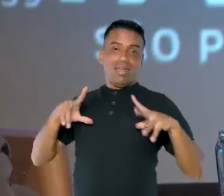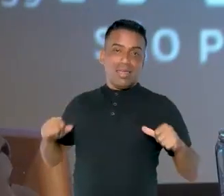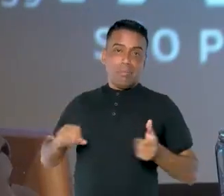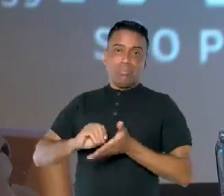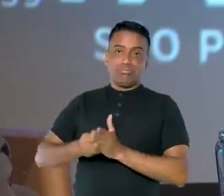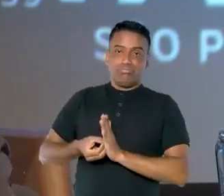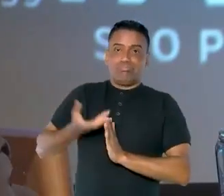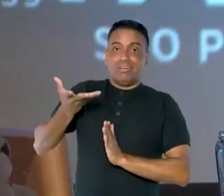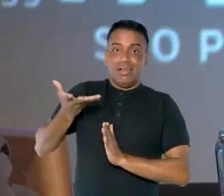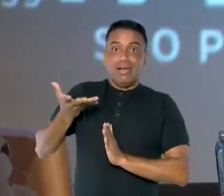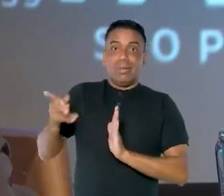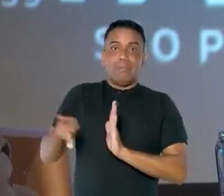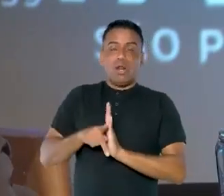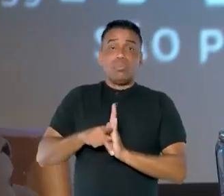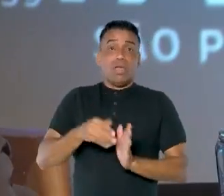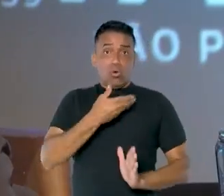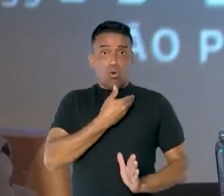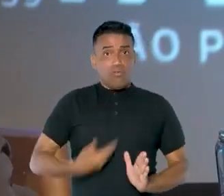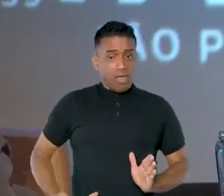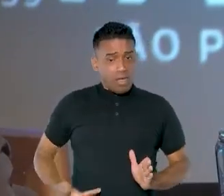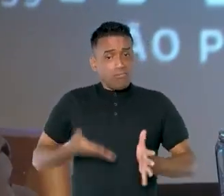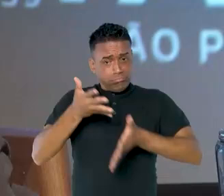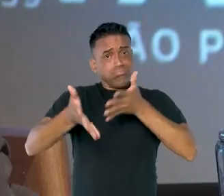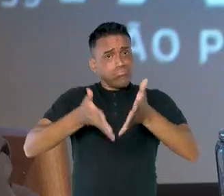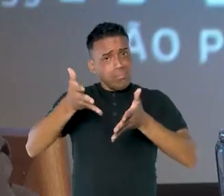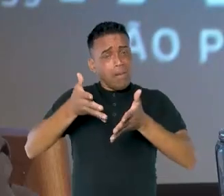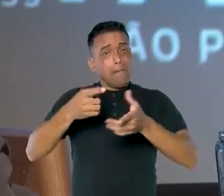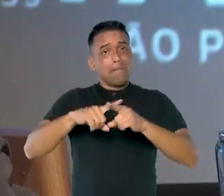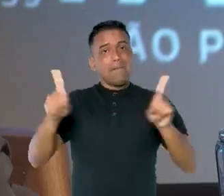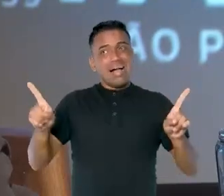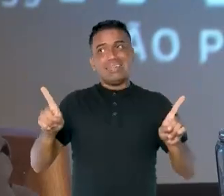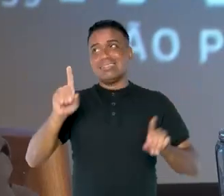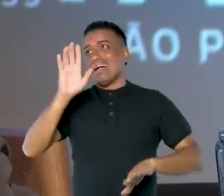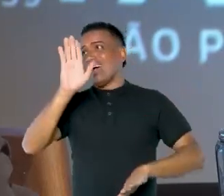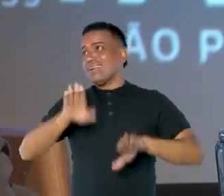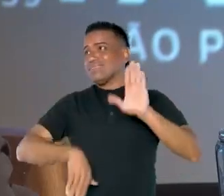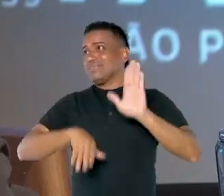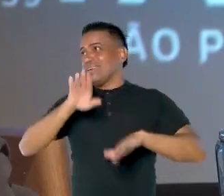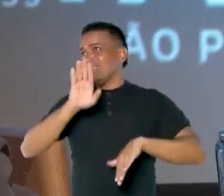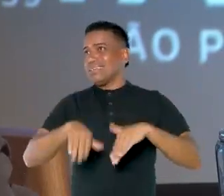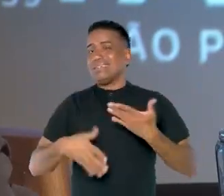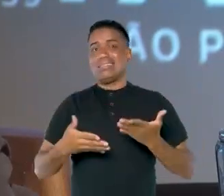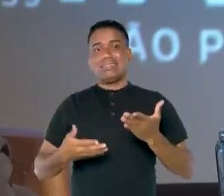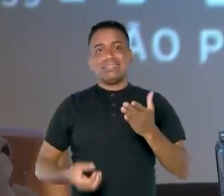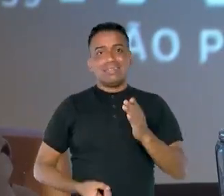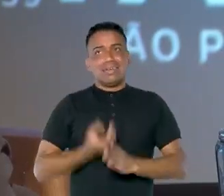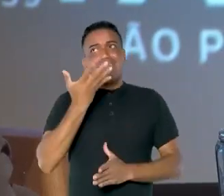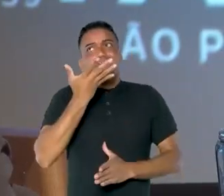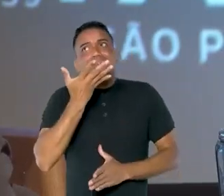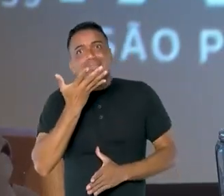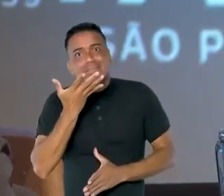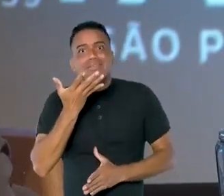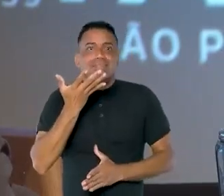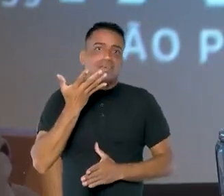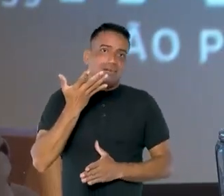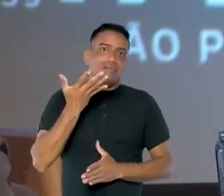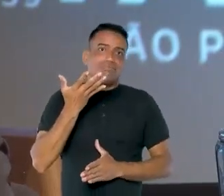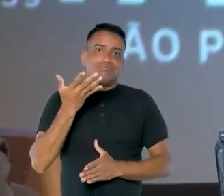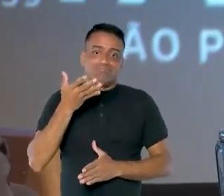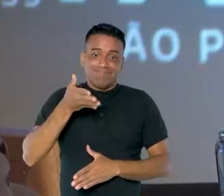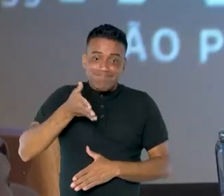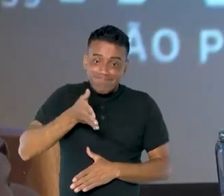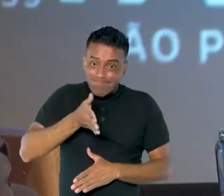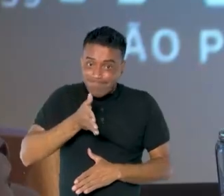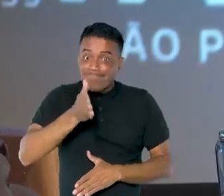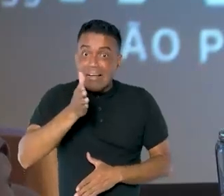ser encaminhado. O governo fala nisso. E, às vezes, de vez em quando, criam alguma coisa nesse sentido. Mas não